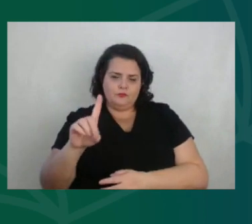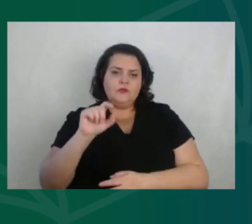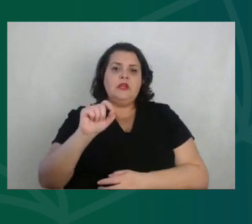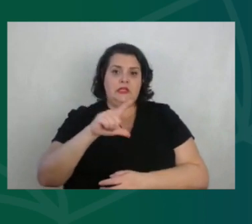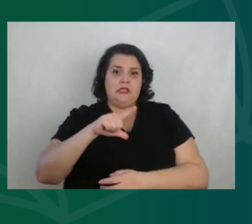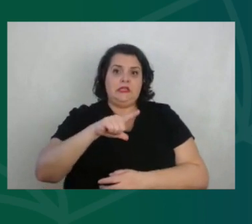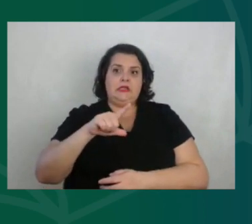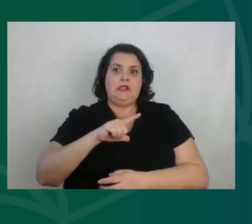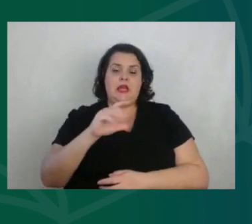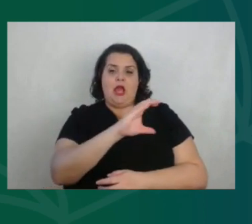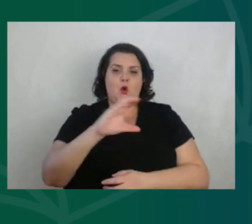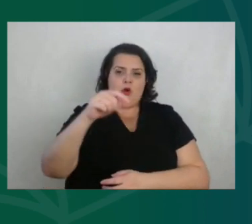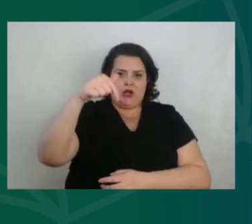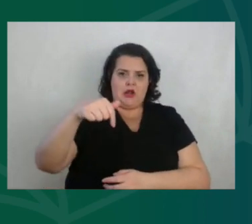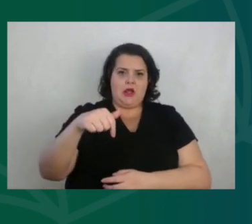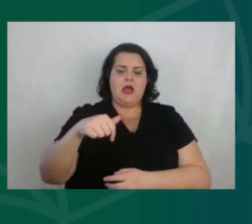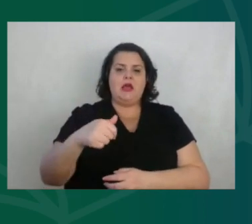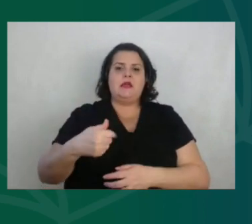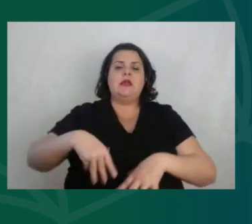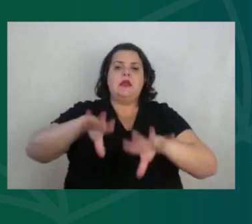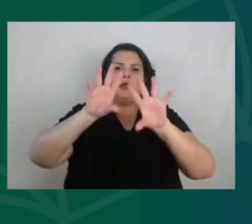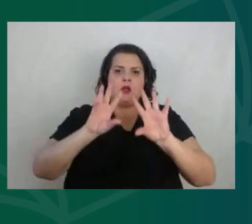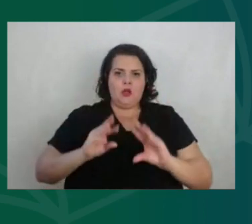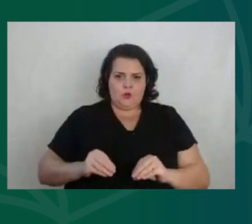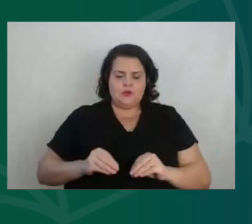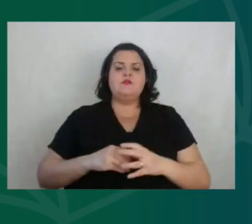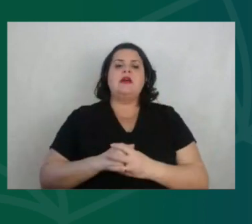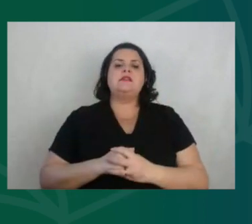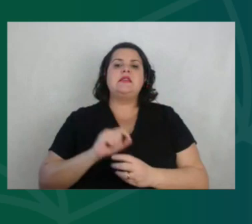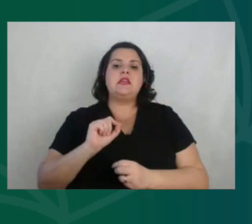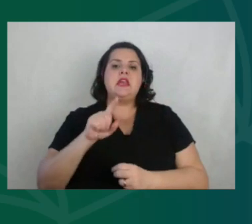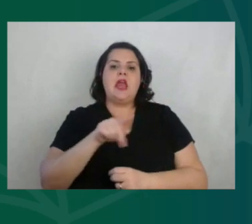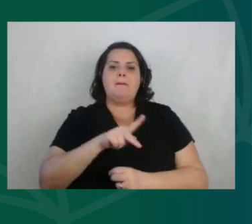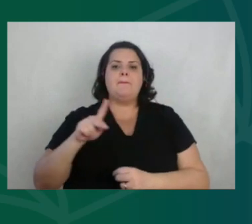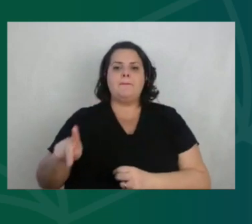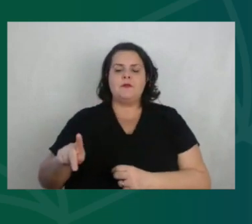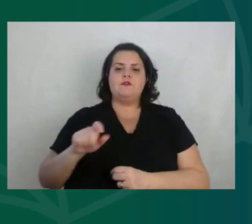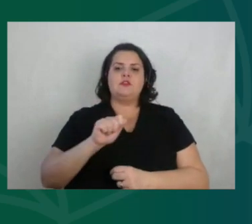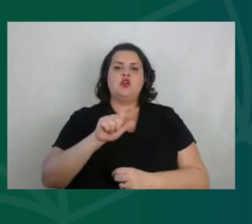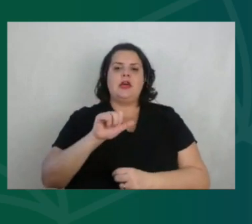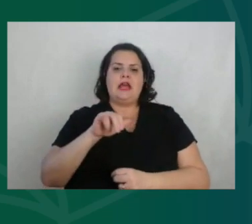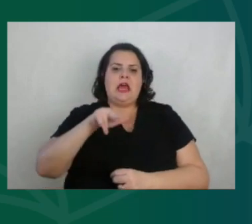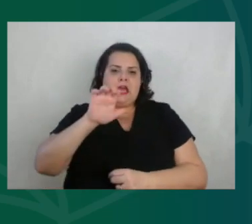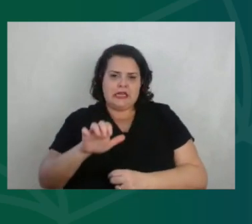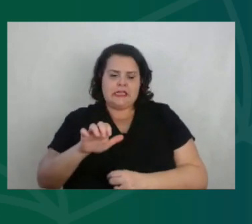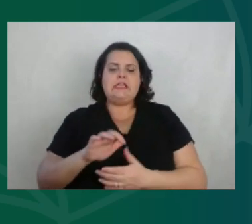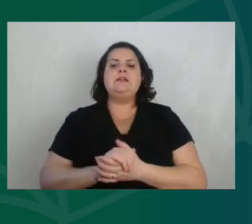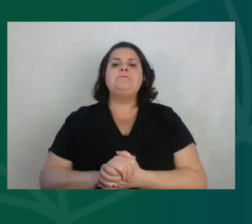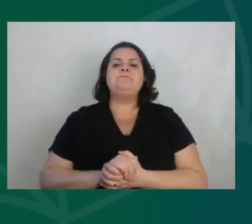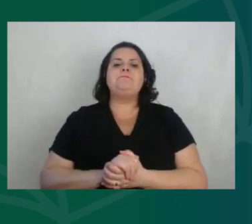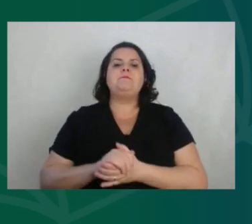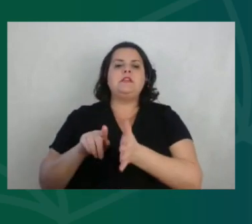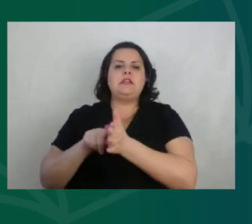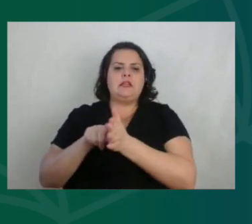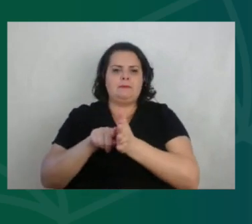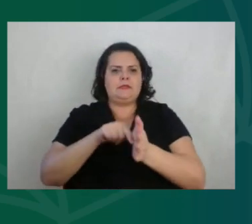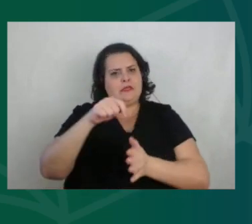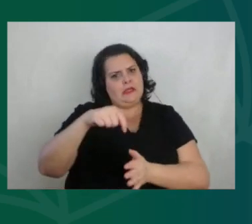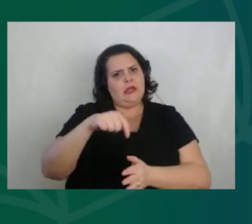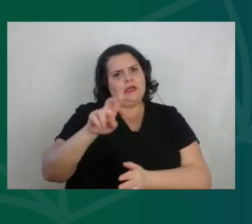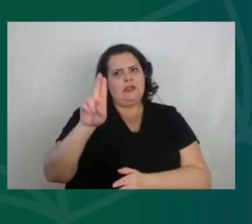Especiais. A coordenadora do estudo é a professora Lili, da disciplina de infectologia pediátrica aqui da nossa